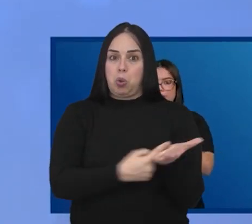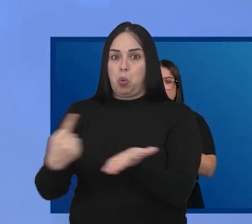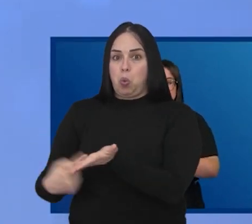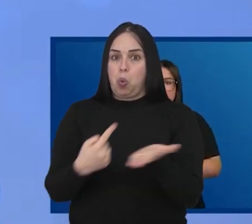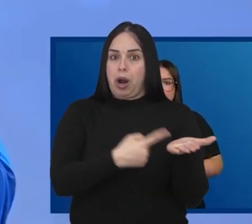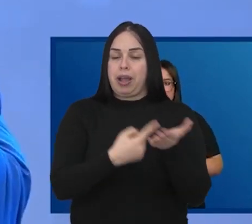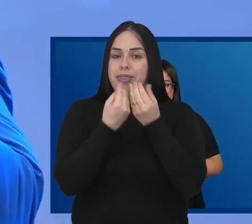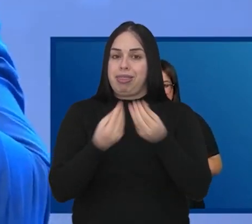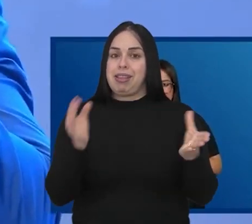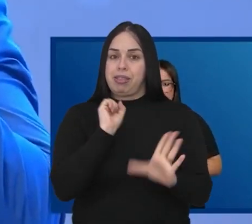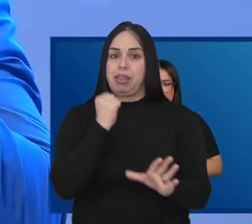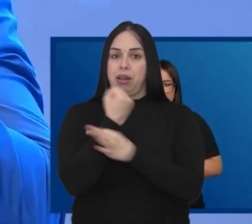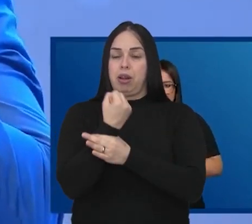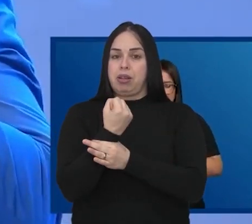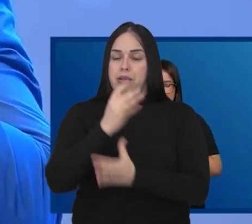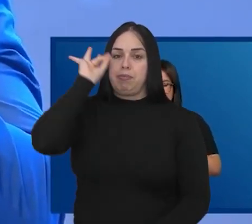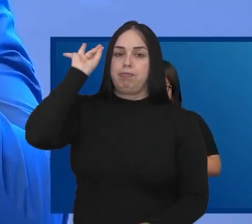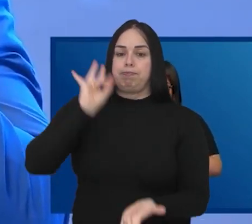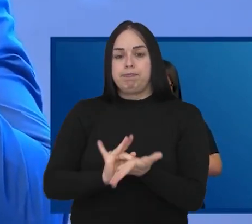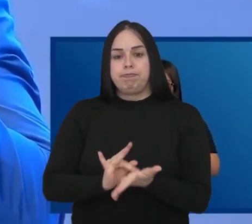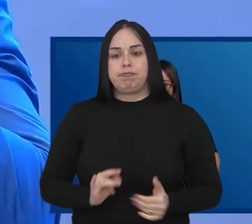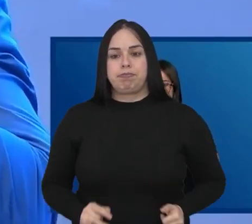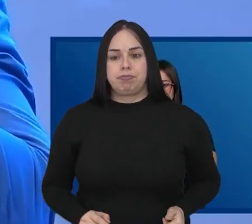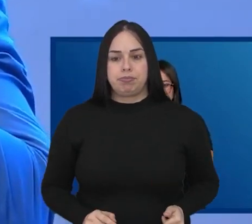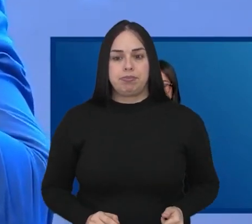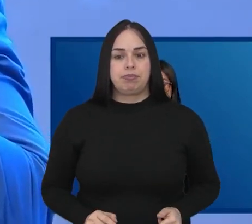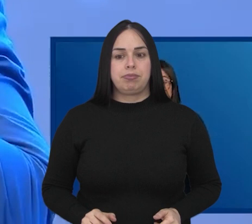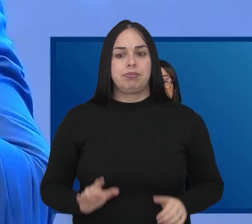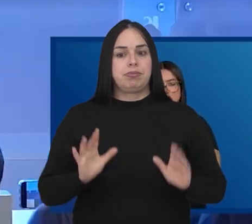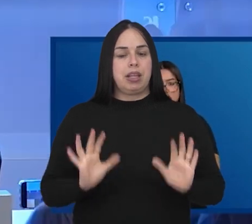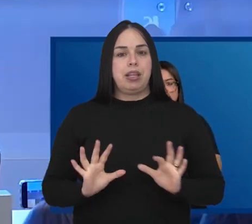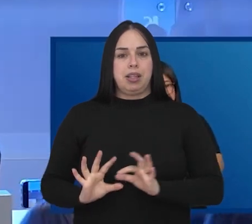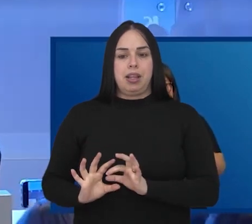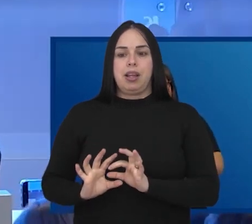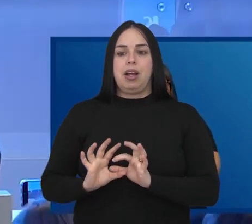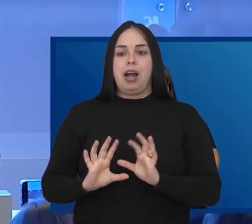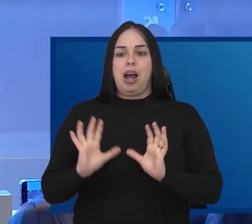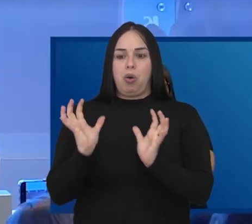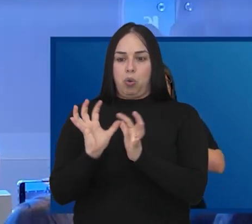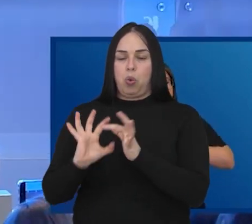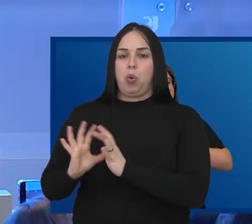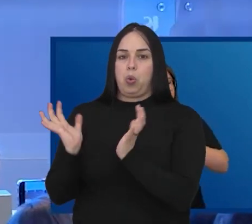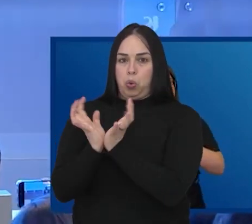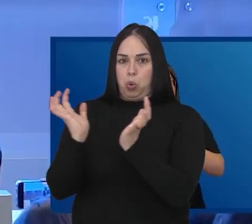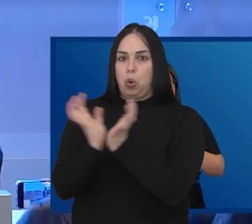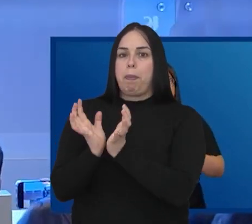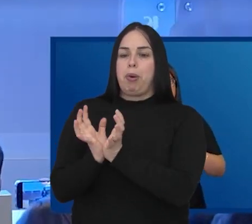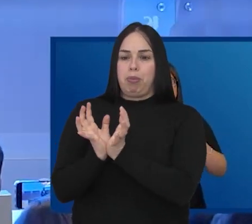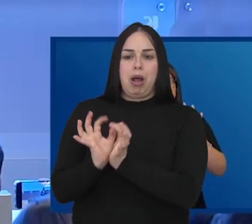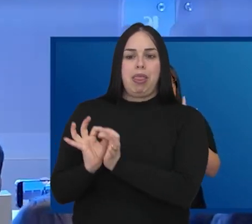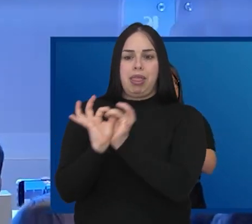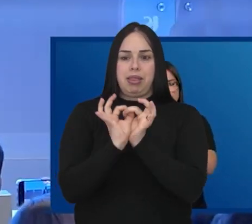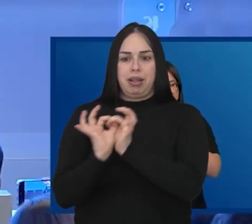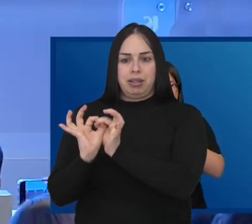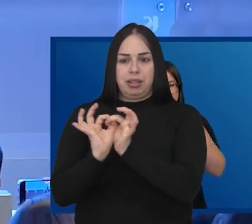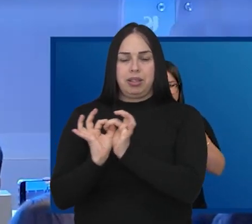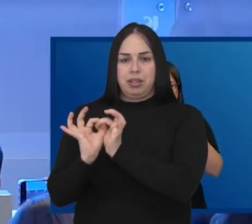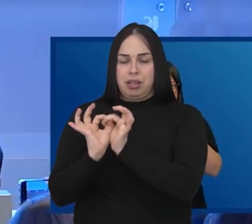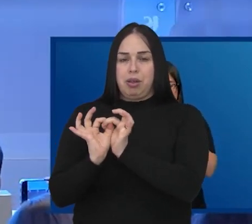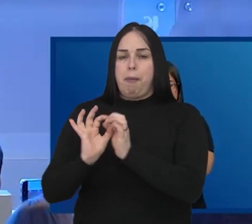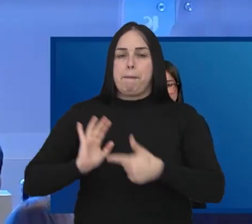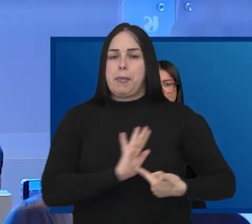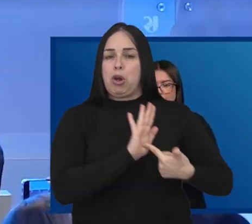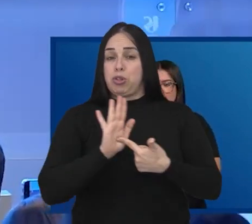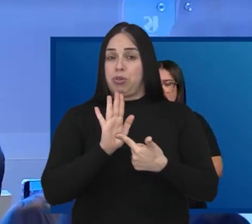garante que o acordo firmado oferece segurança e transparência. A união com o grupo de referência, que é o Grupo